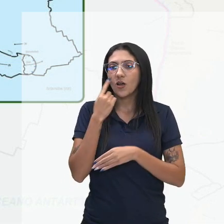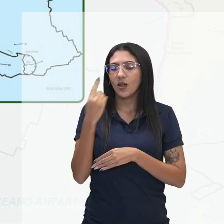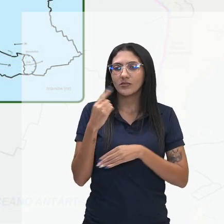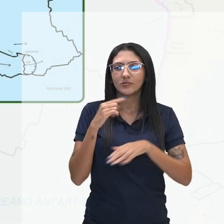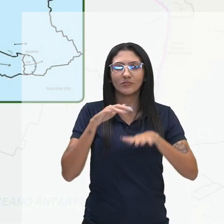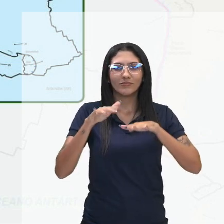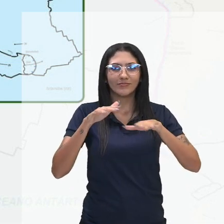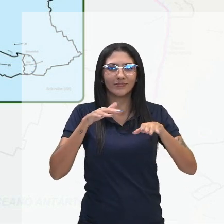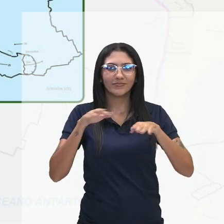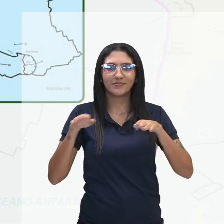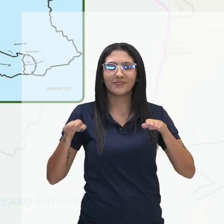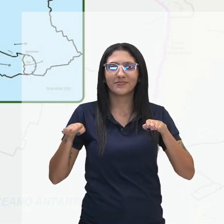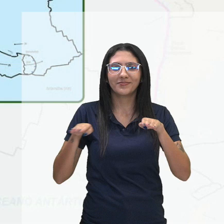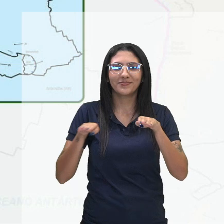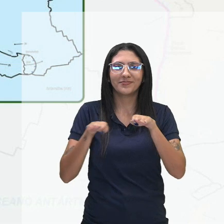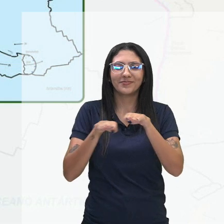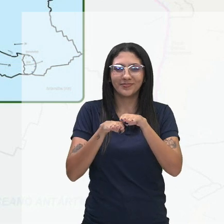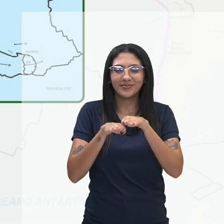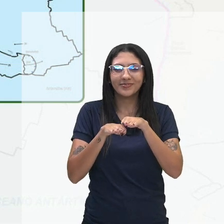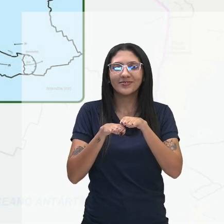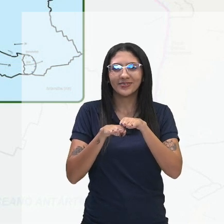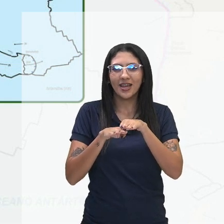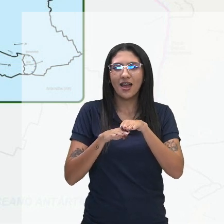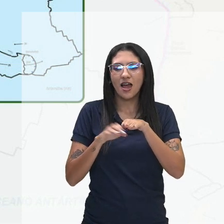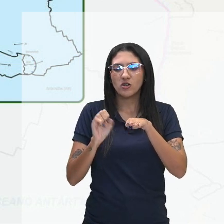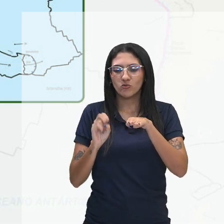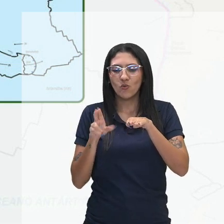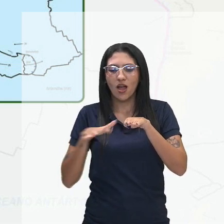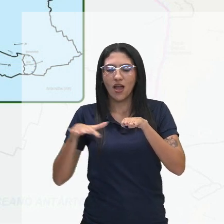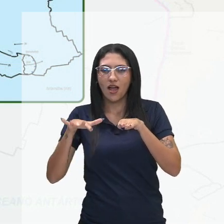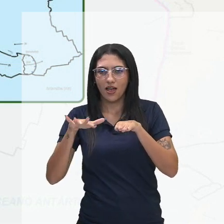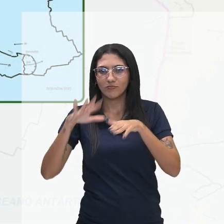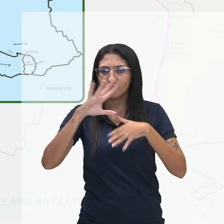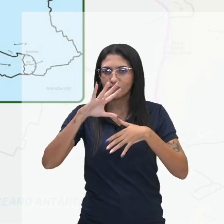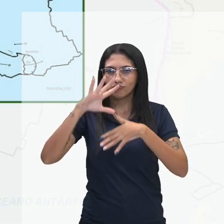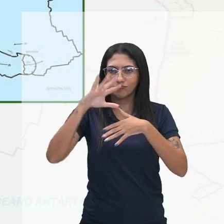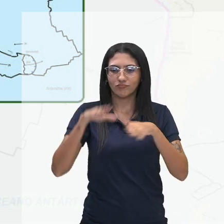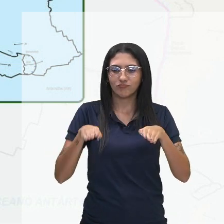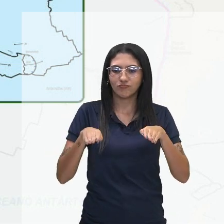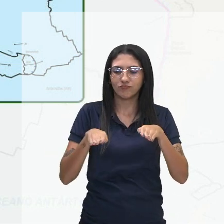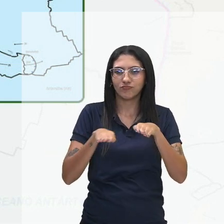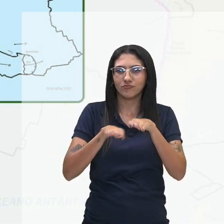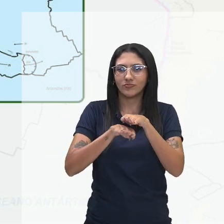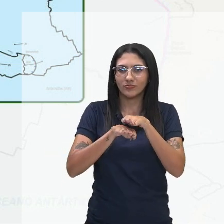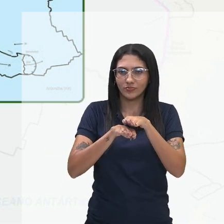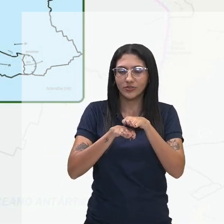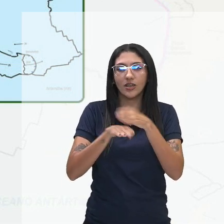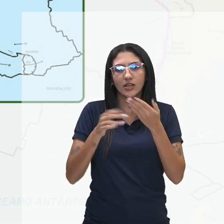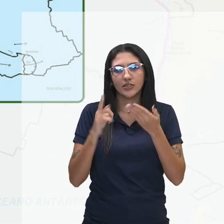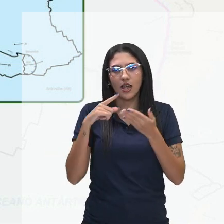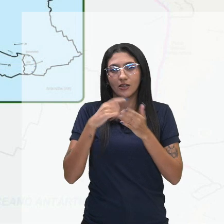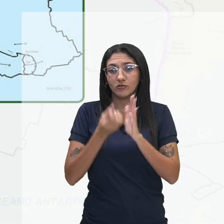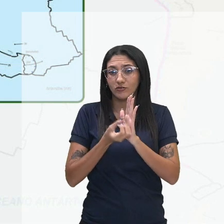está indo para baixo e a placa sul-americana para cima. E aí ela vai formando essa região que a